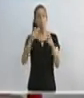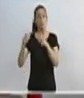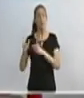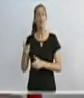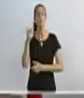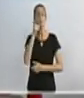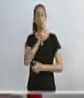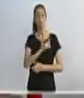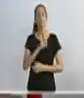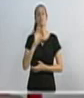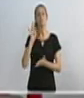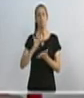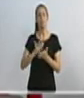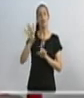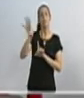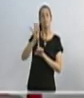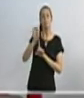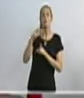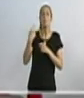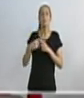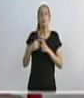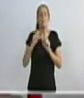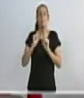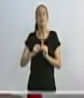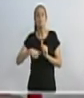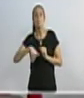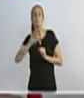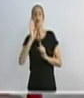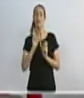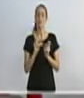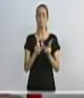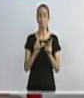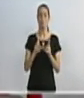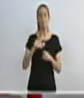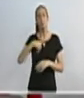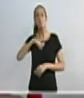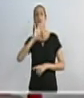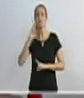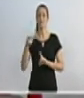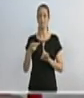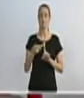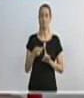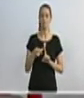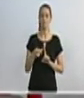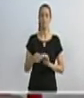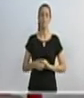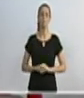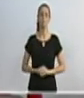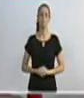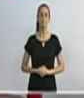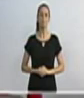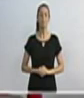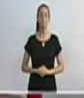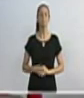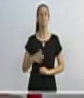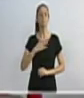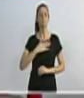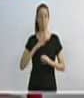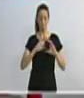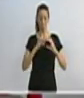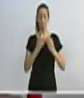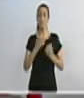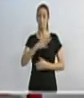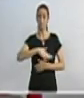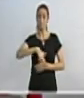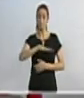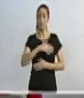mais aparelhos de celular, vão conseguir mais clientes, que é o mais importante. Eu, na terça-feira, na minha comunidade, das Tatutibas,